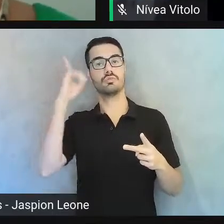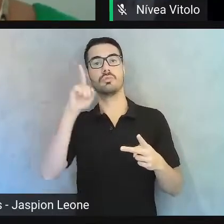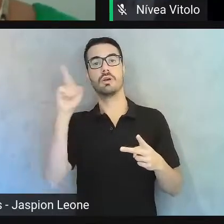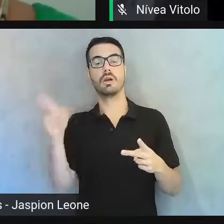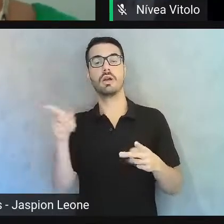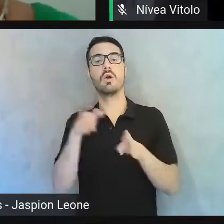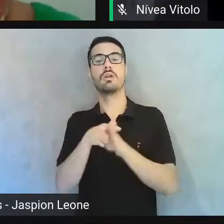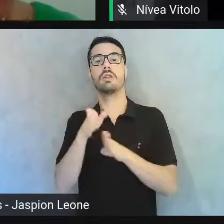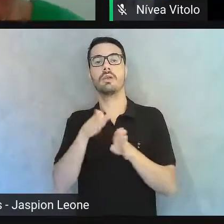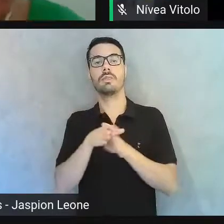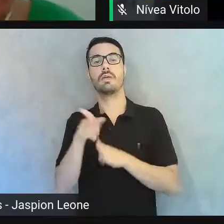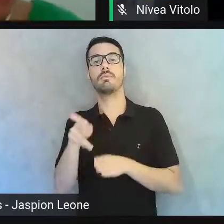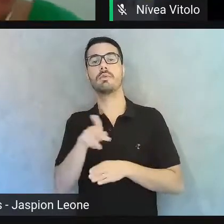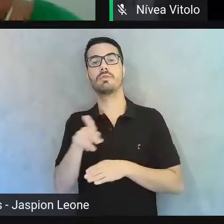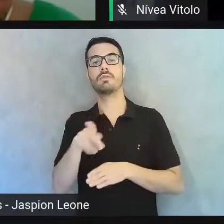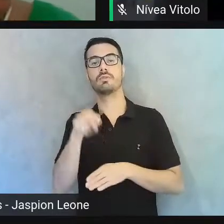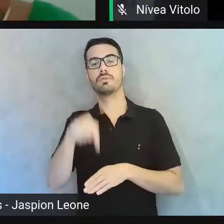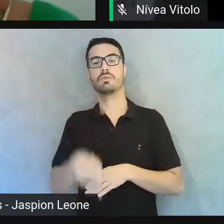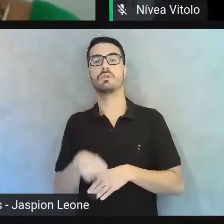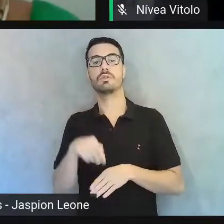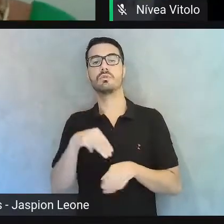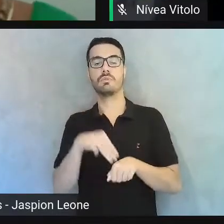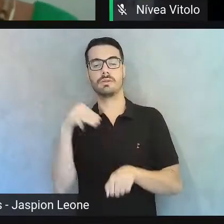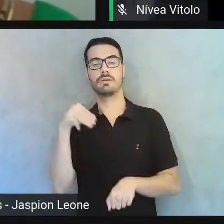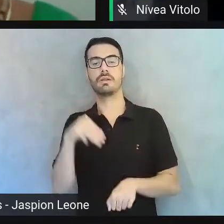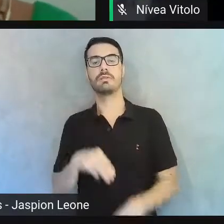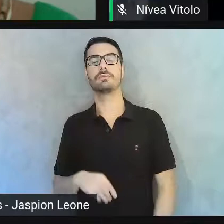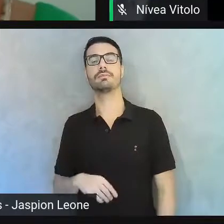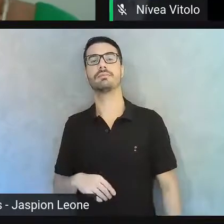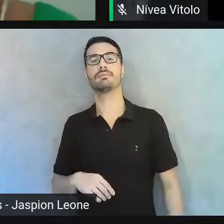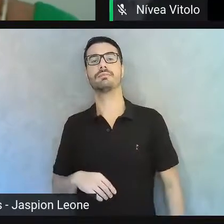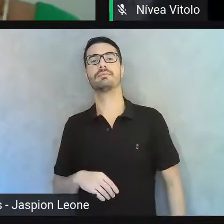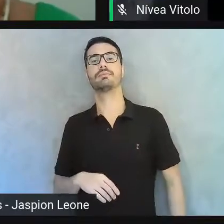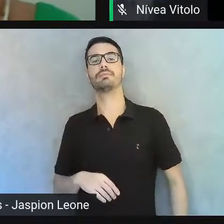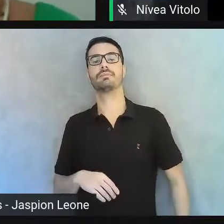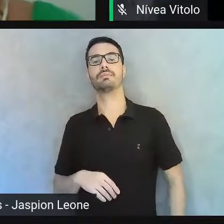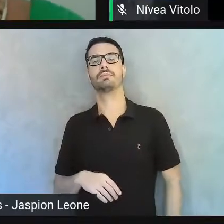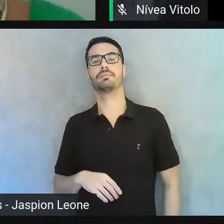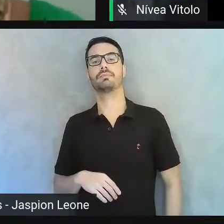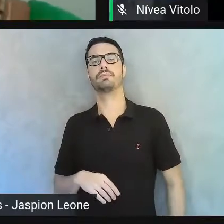também. Pois não, Lívia, com você.